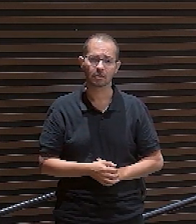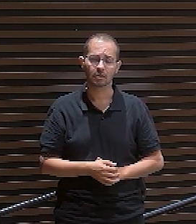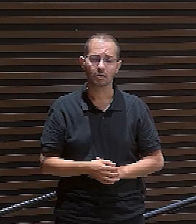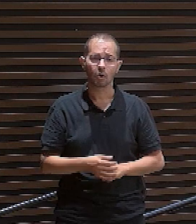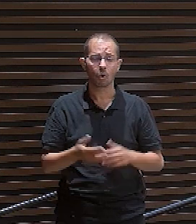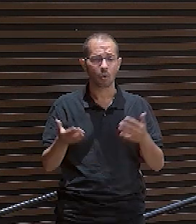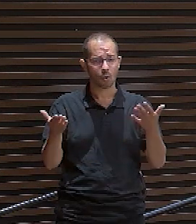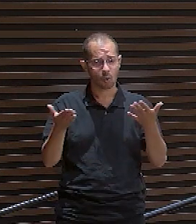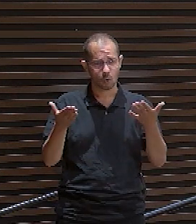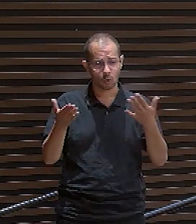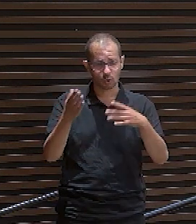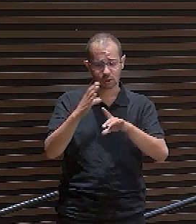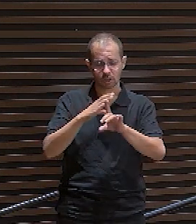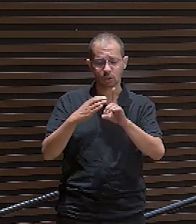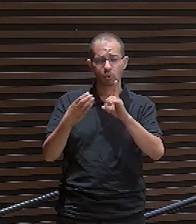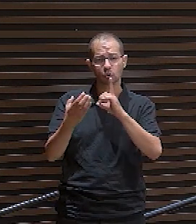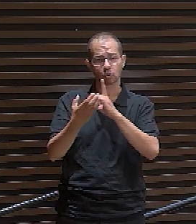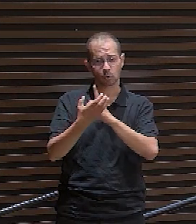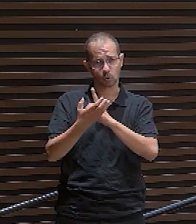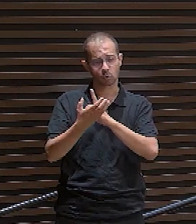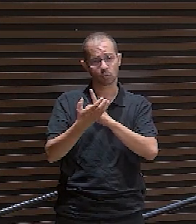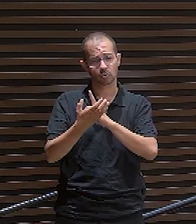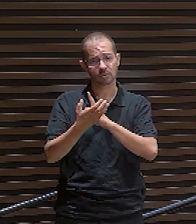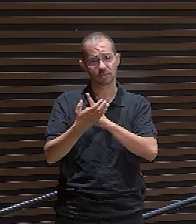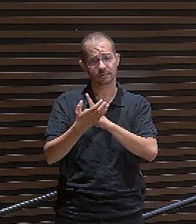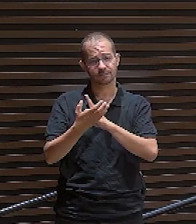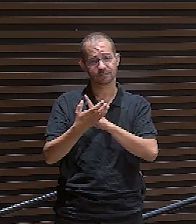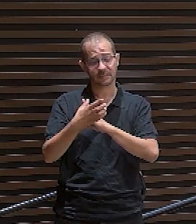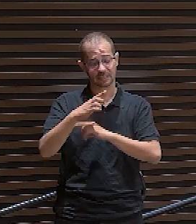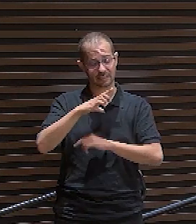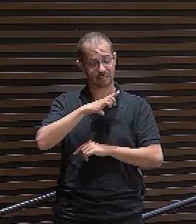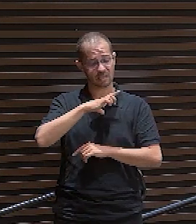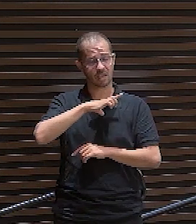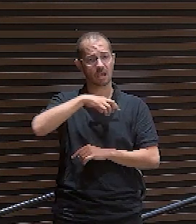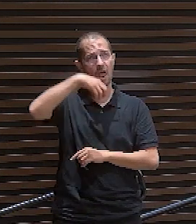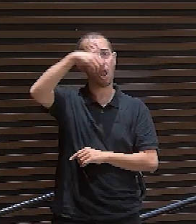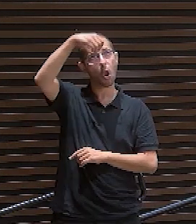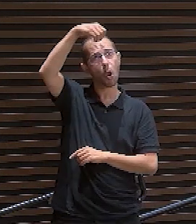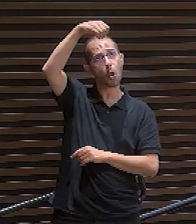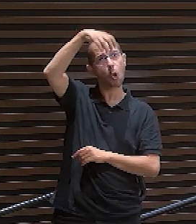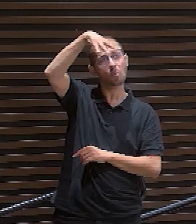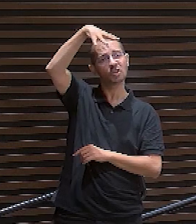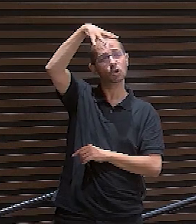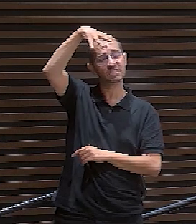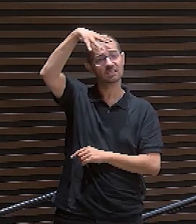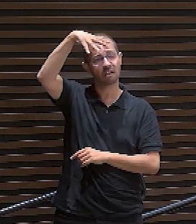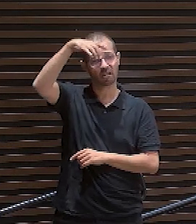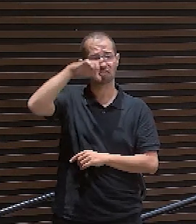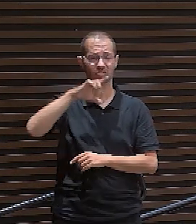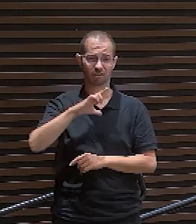cultos hoje, onde a luminosidade, onde